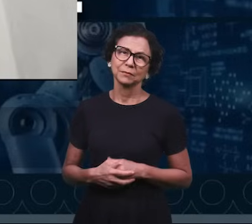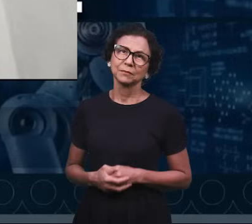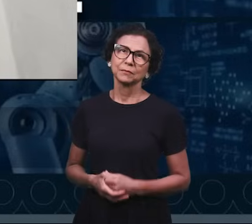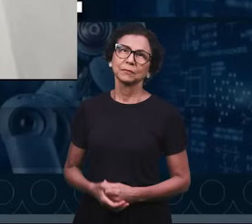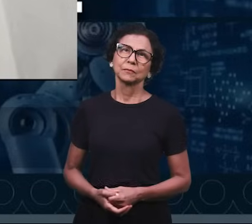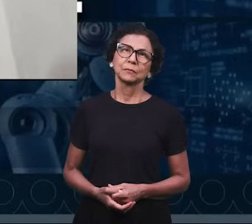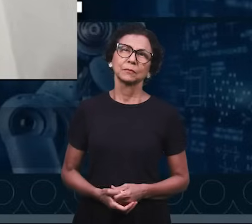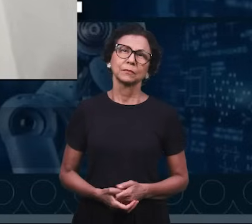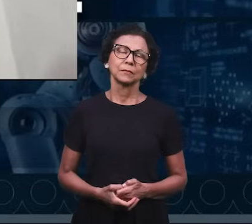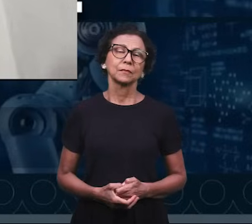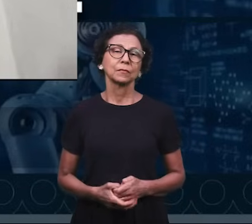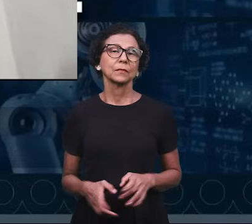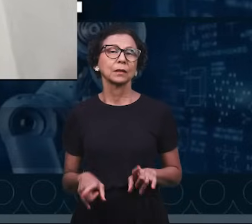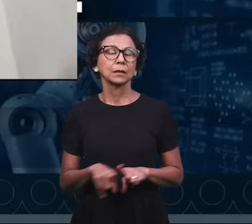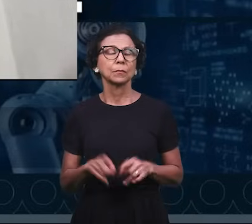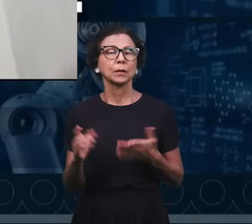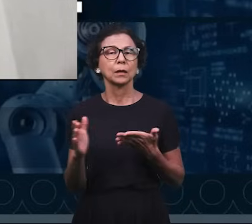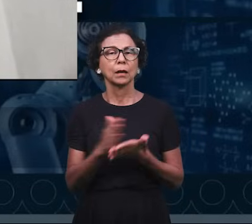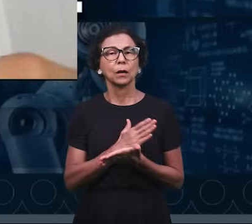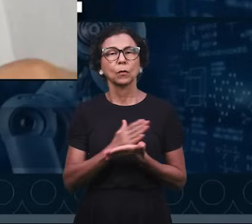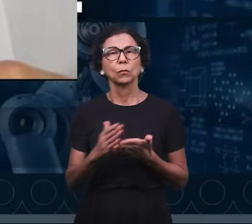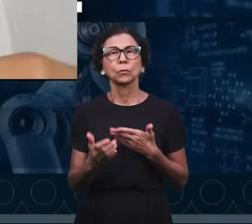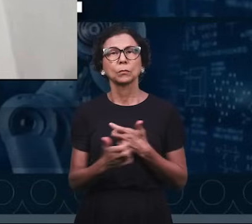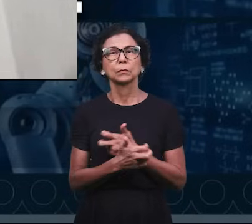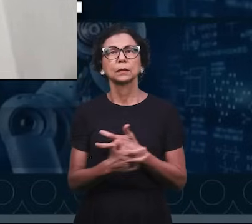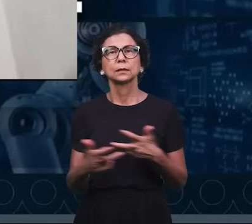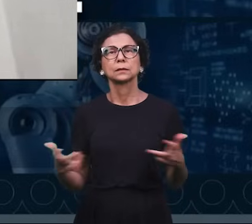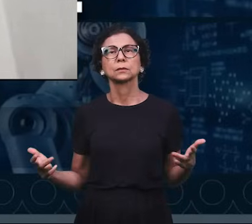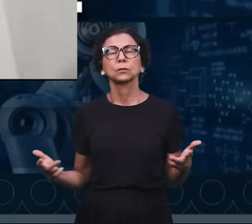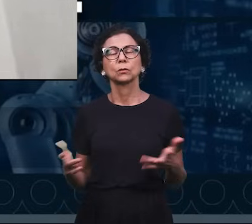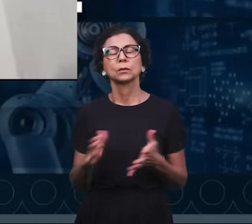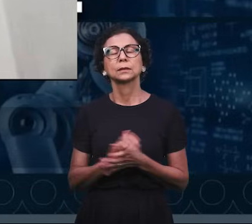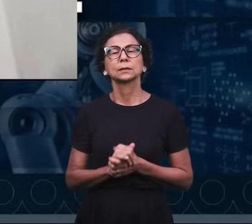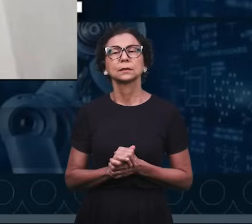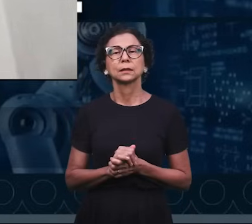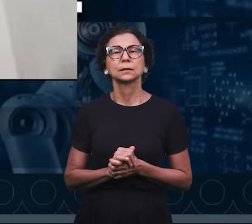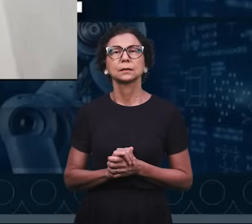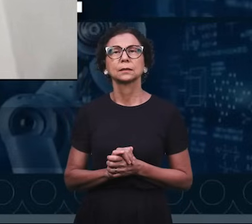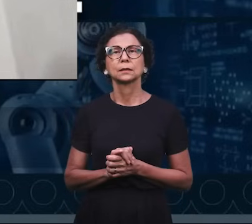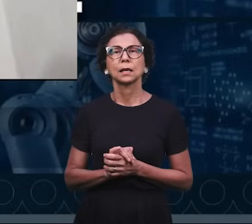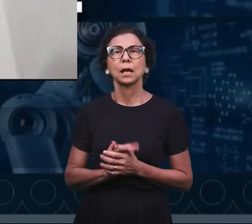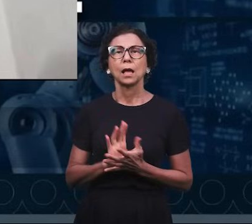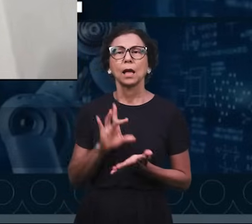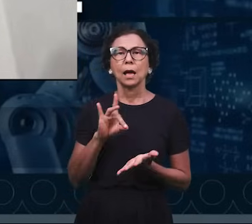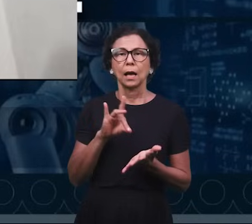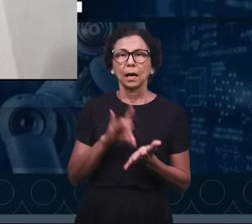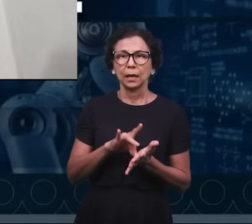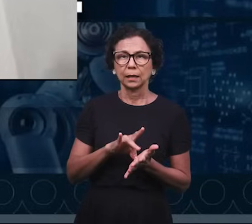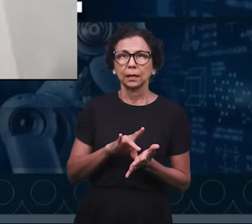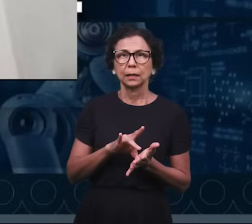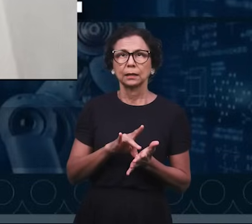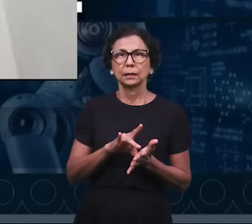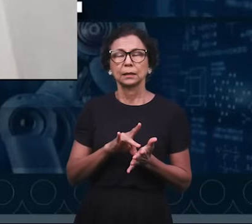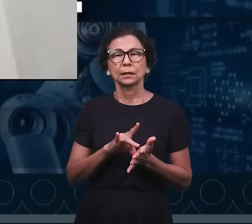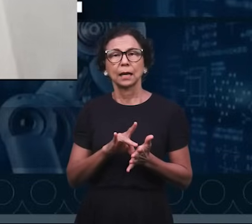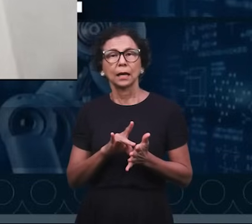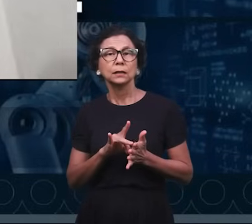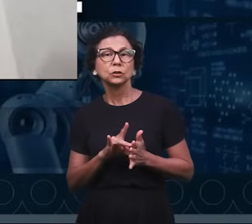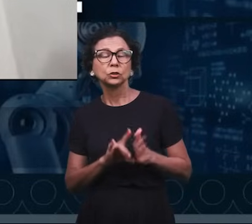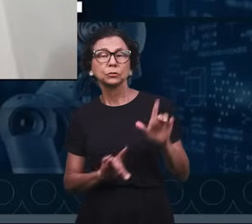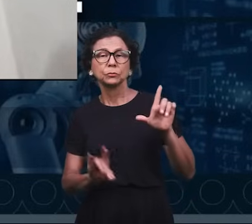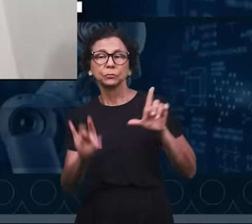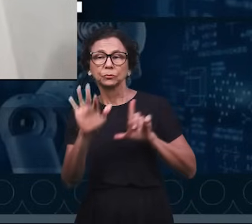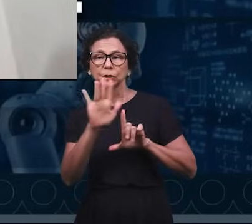bem embrionário, que aos poucos está sendo colocada, né, para a sociedade, é a questão da realidade aumentada e depois a